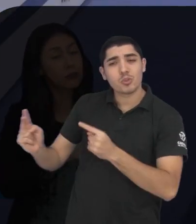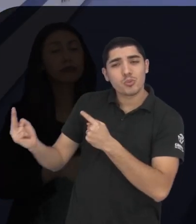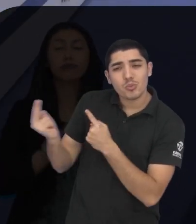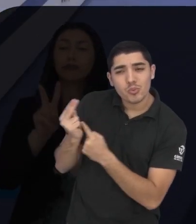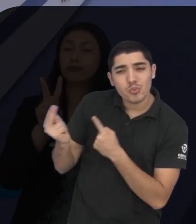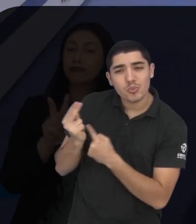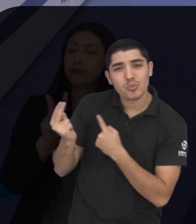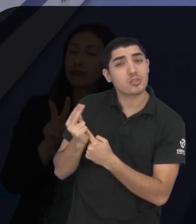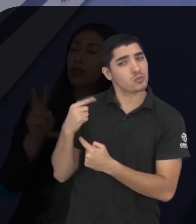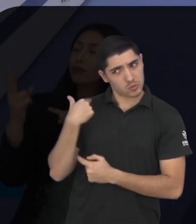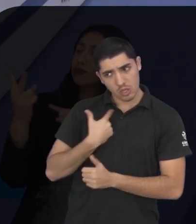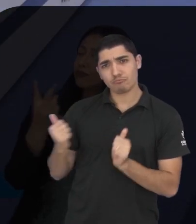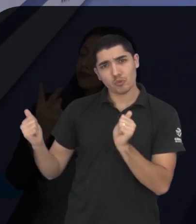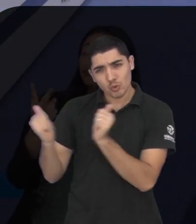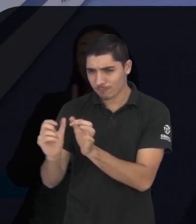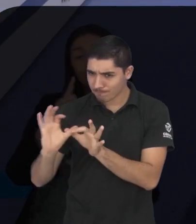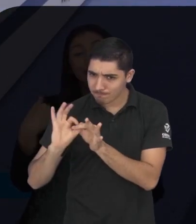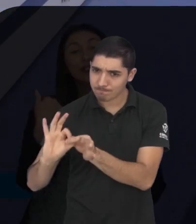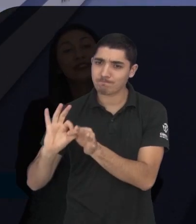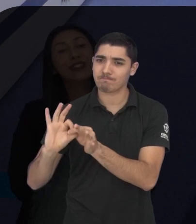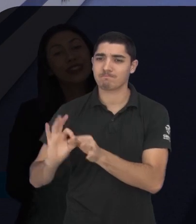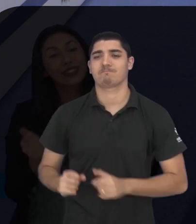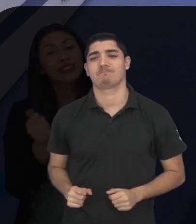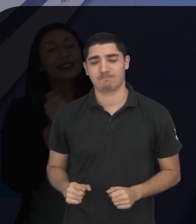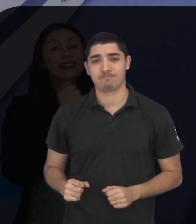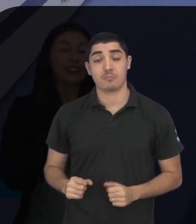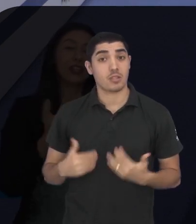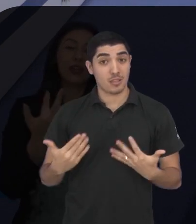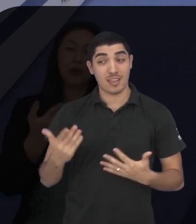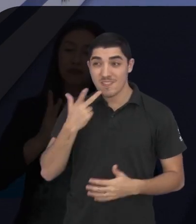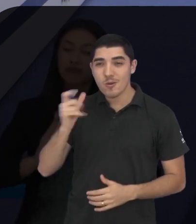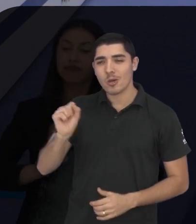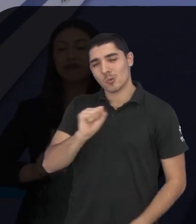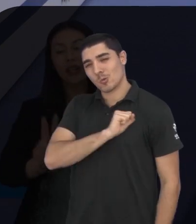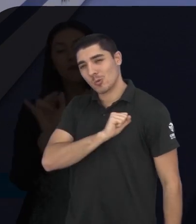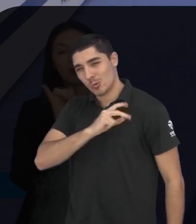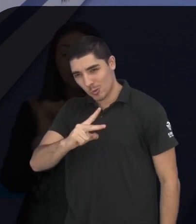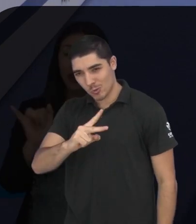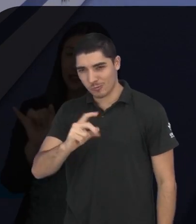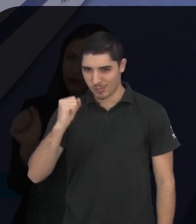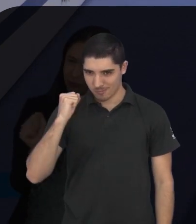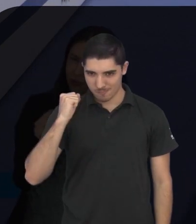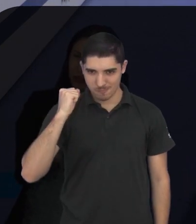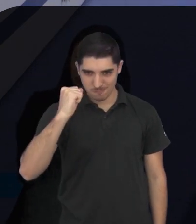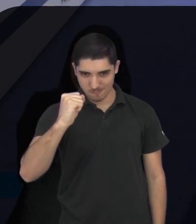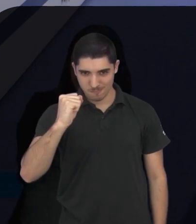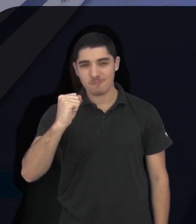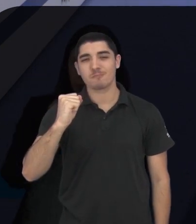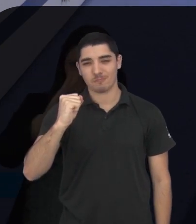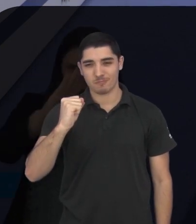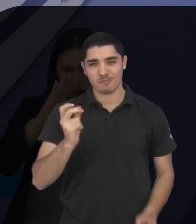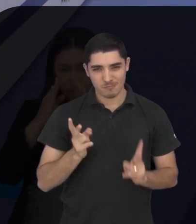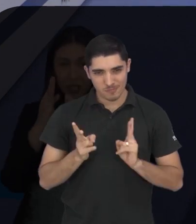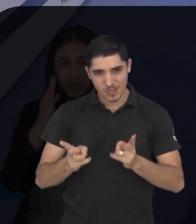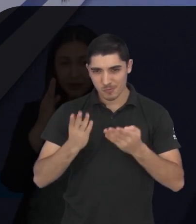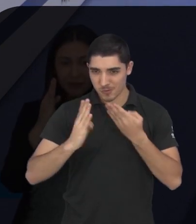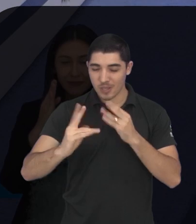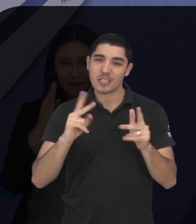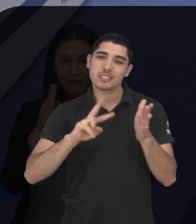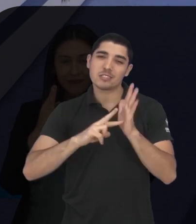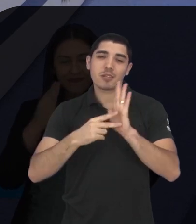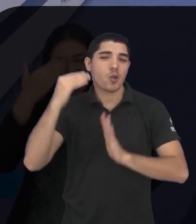foram eleitos em outubro do ano passado. O mandato é acompanhado por capacitação e todos os conselheiros recebem